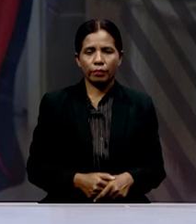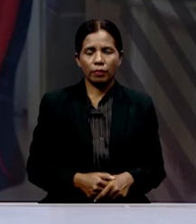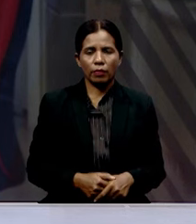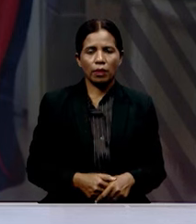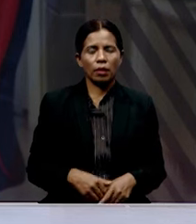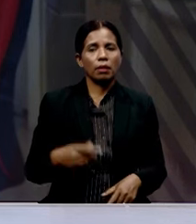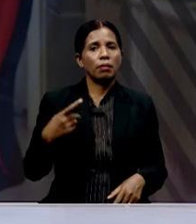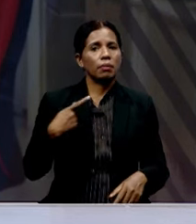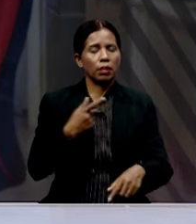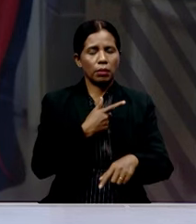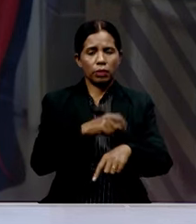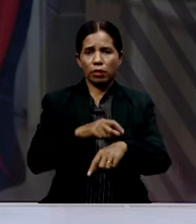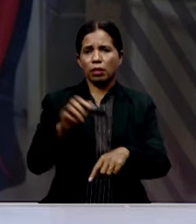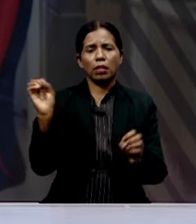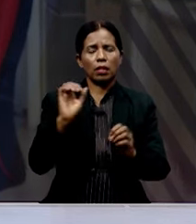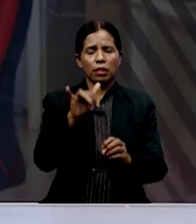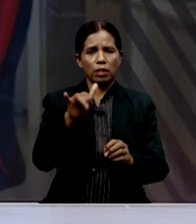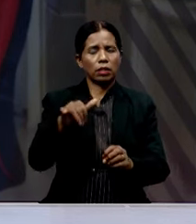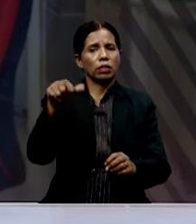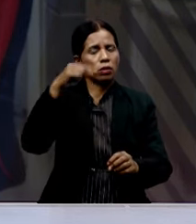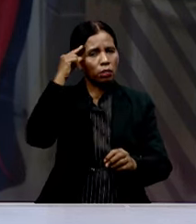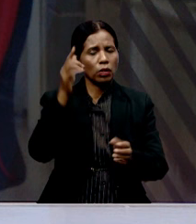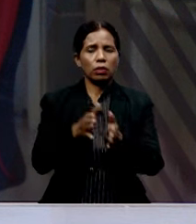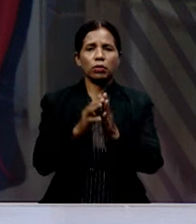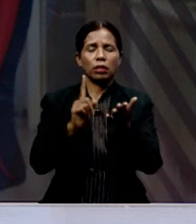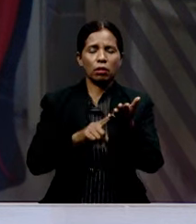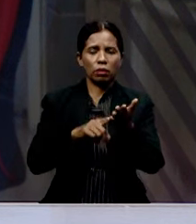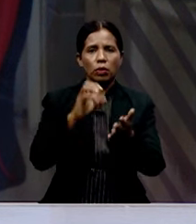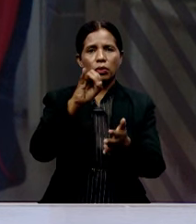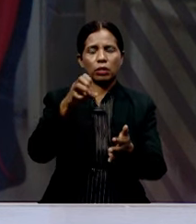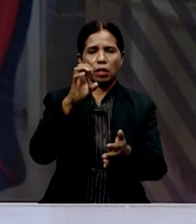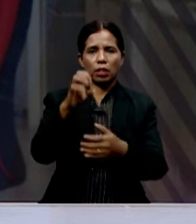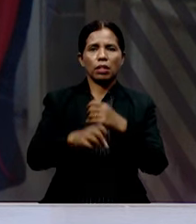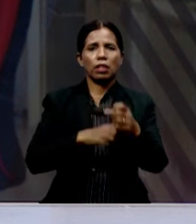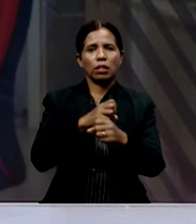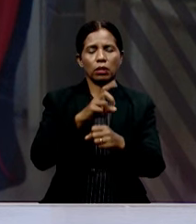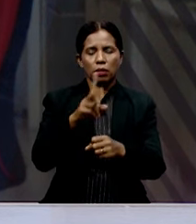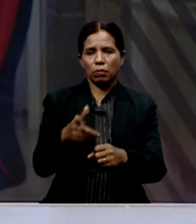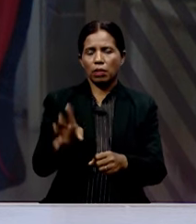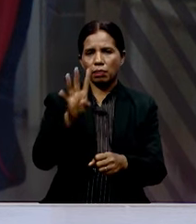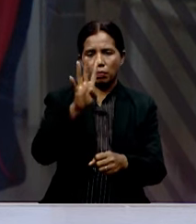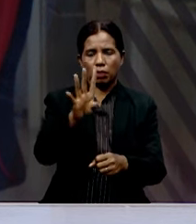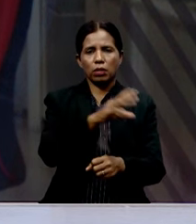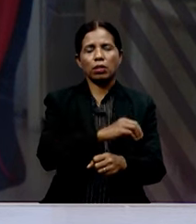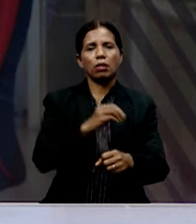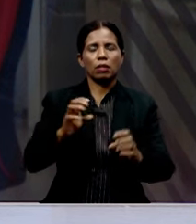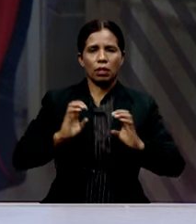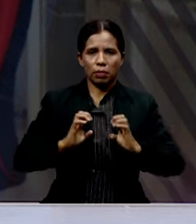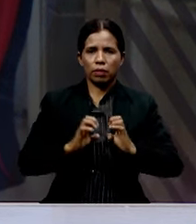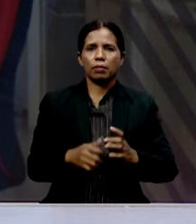O Parlamento Nacional concorda do governo russo debate orçamento geral do Estado tinha reunido o Senado o caráter urgência.